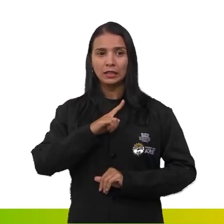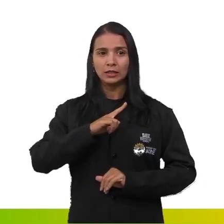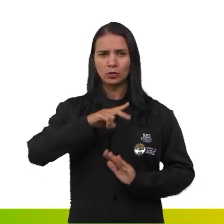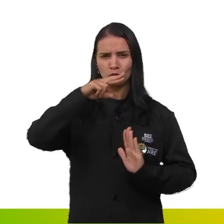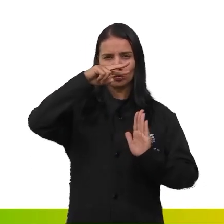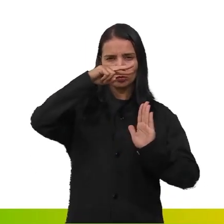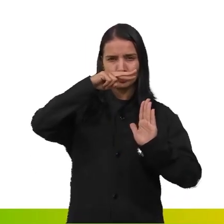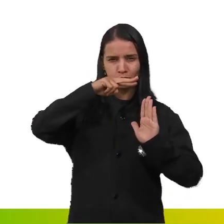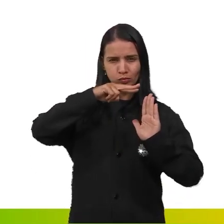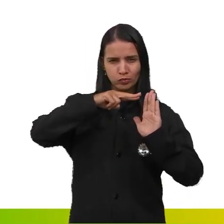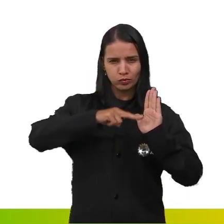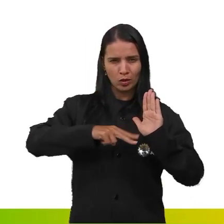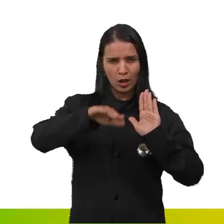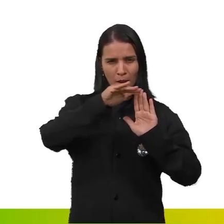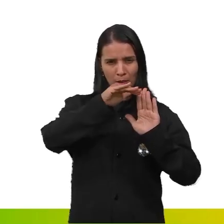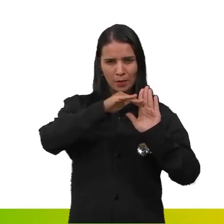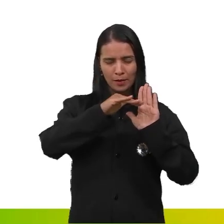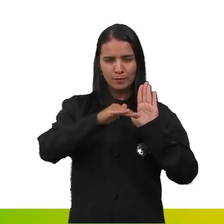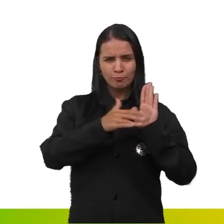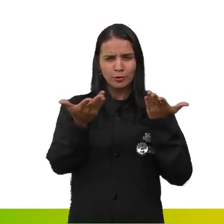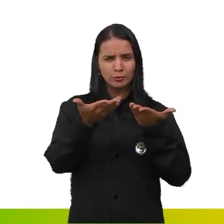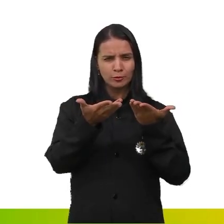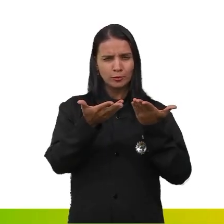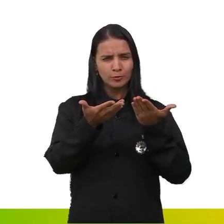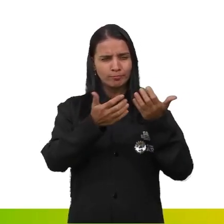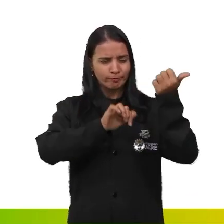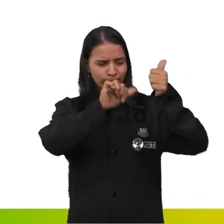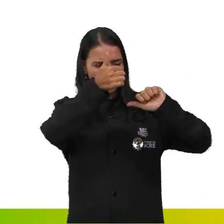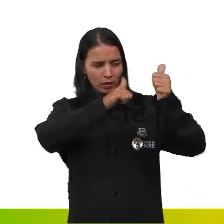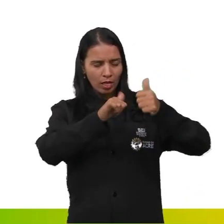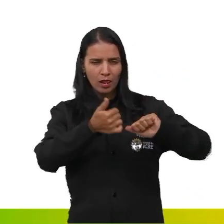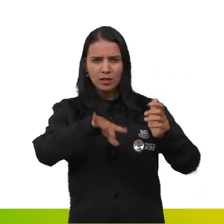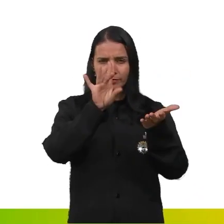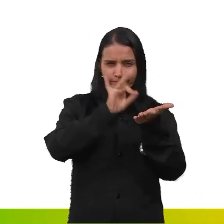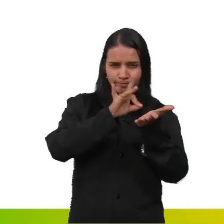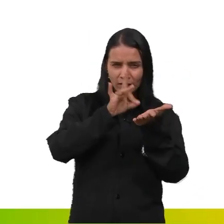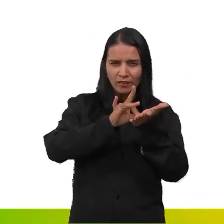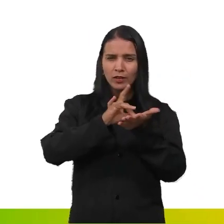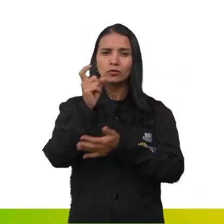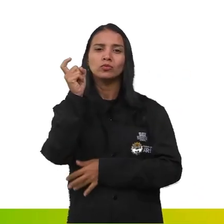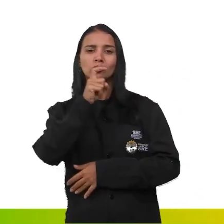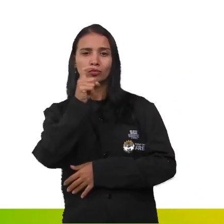que analisar o que é verdadeiro, o que é falso. Vamos lá. Ó. Alternativa 1.